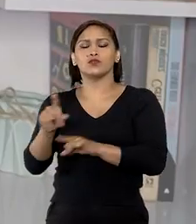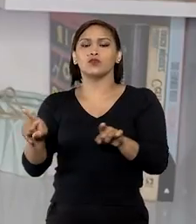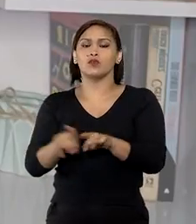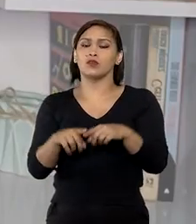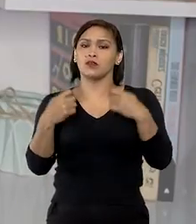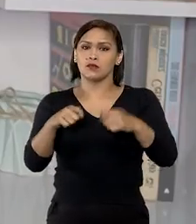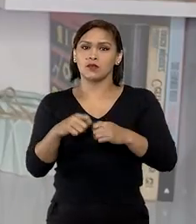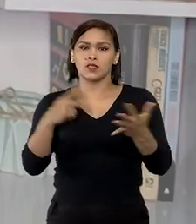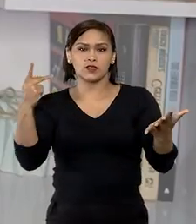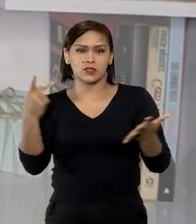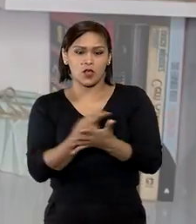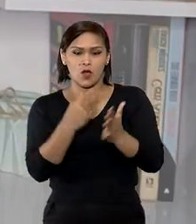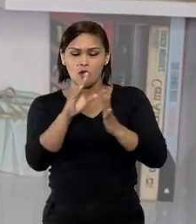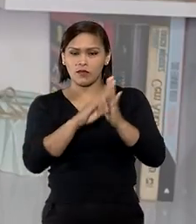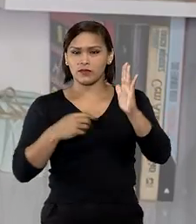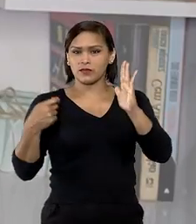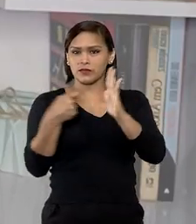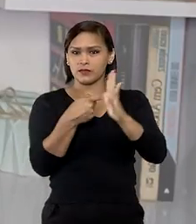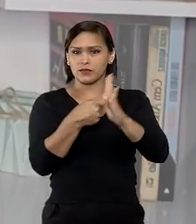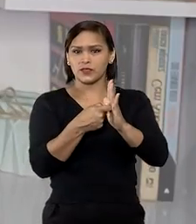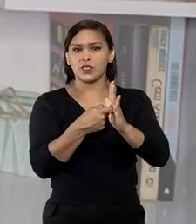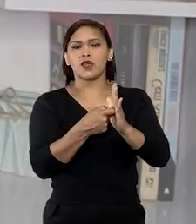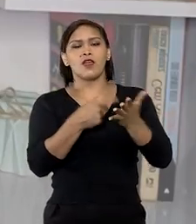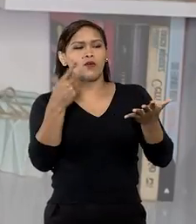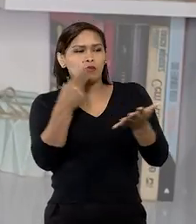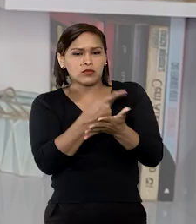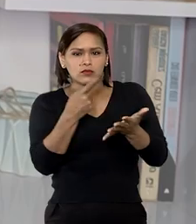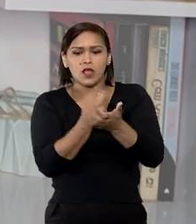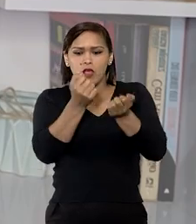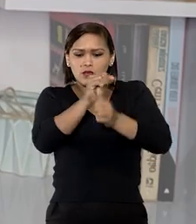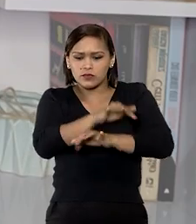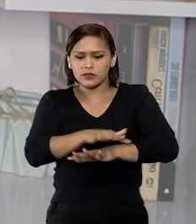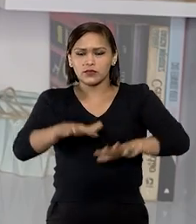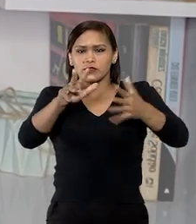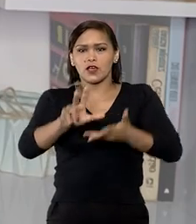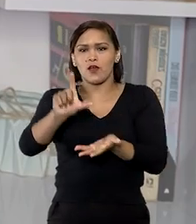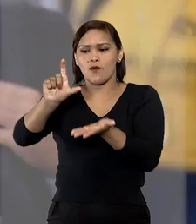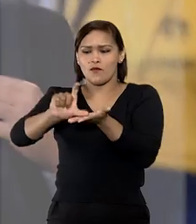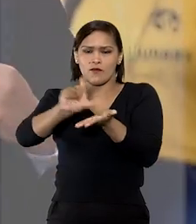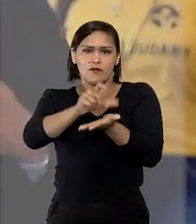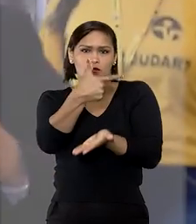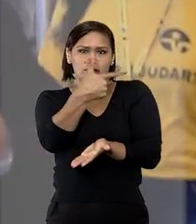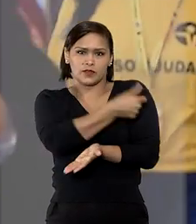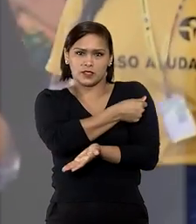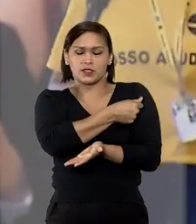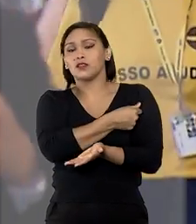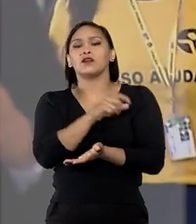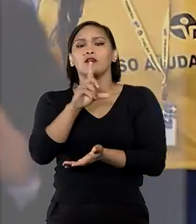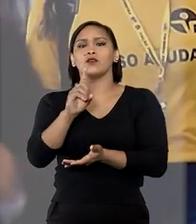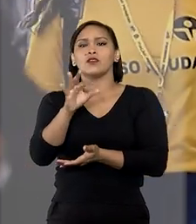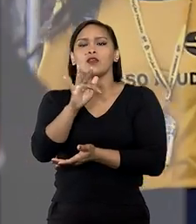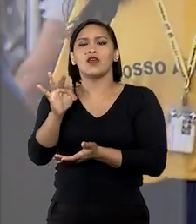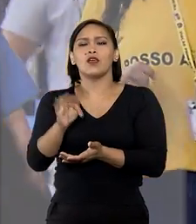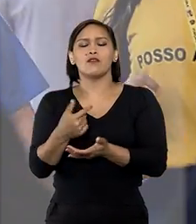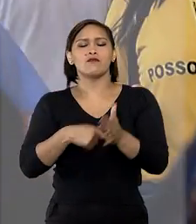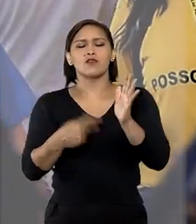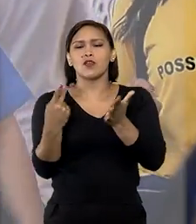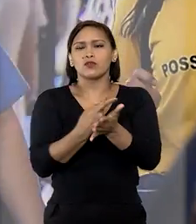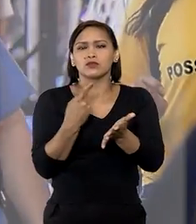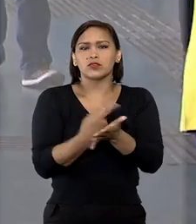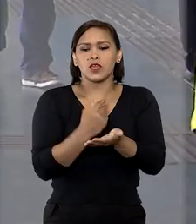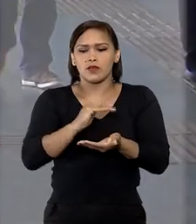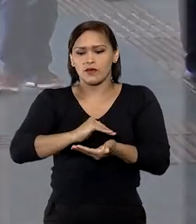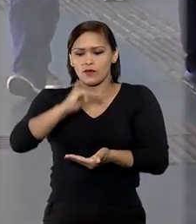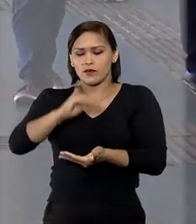O que se deve segundo o integrante a constantes equívocos na distribuição de vacinas o dfa pô e na Projeção